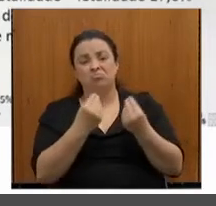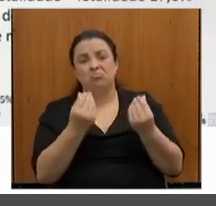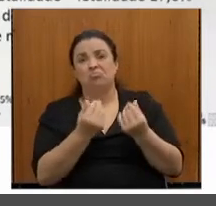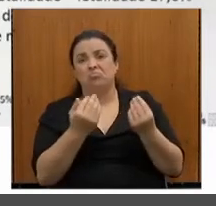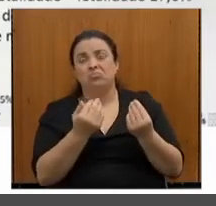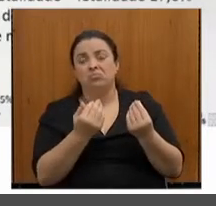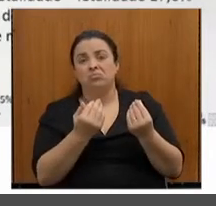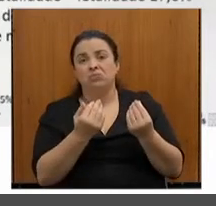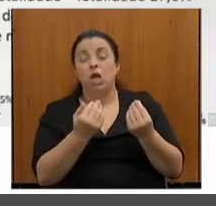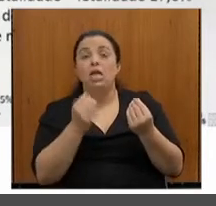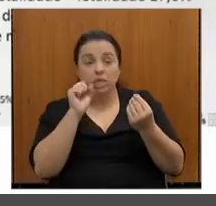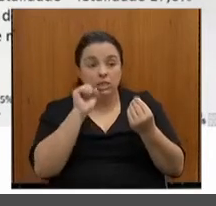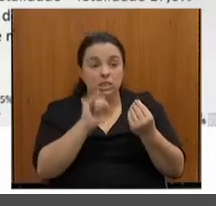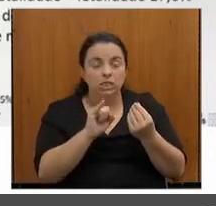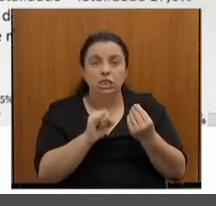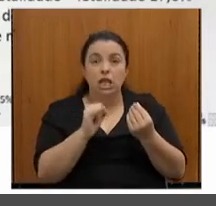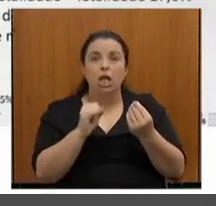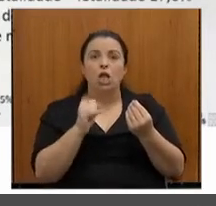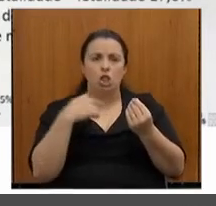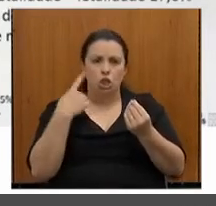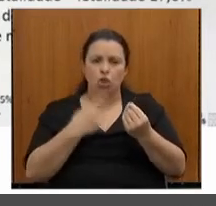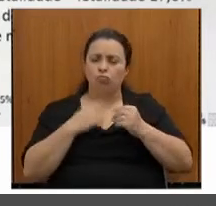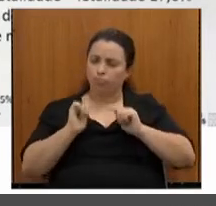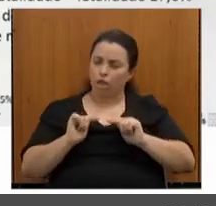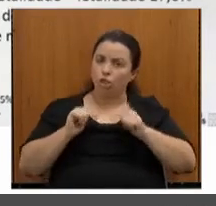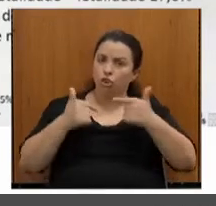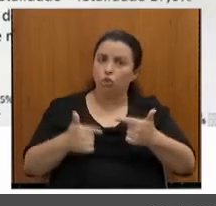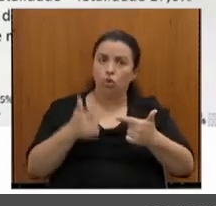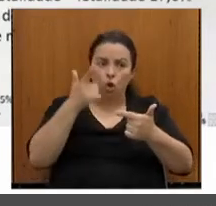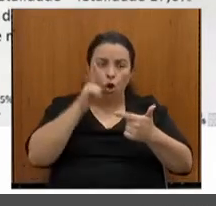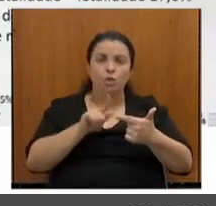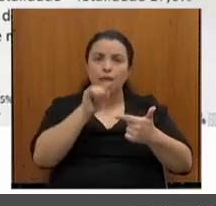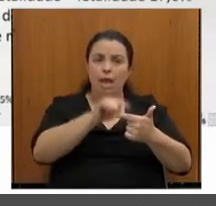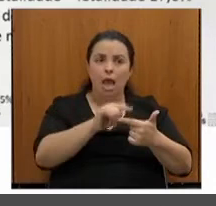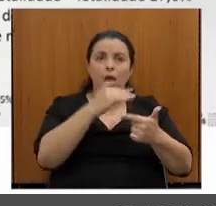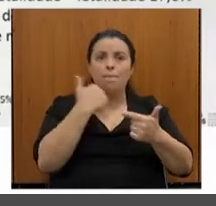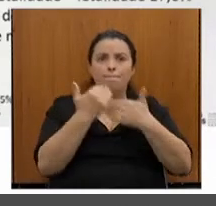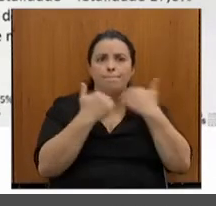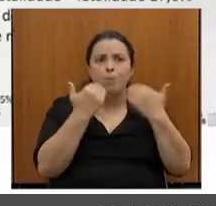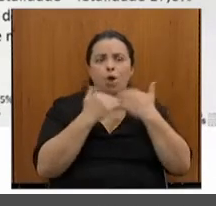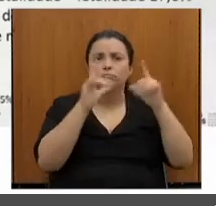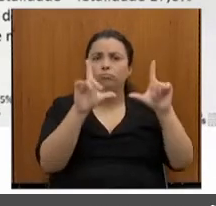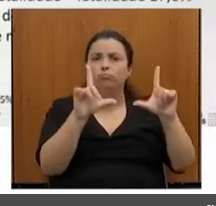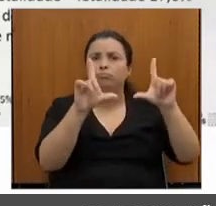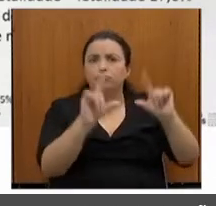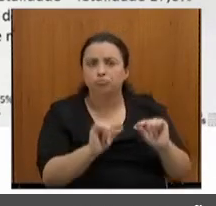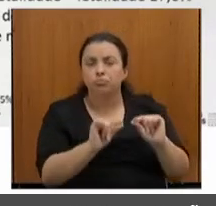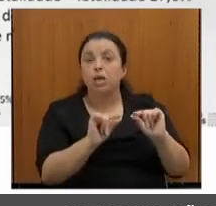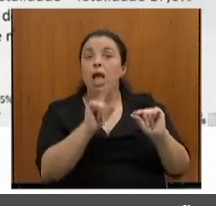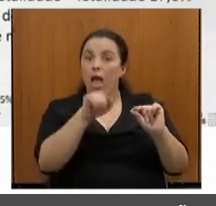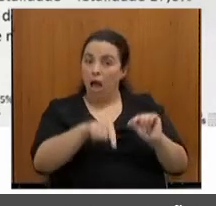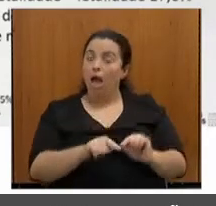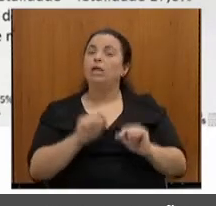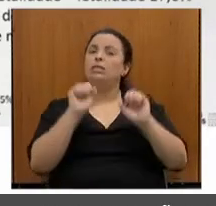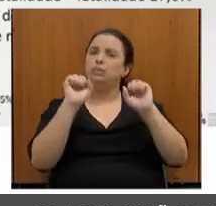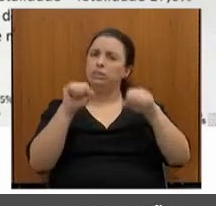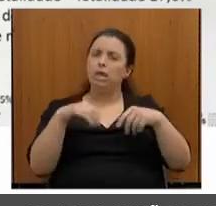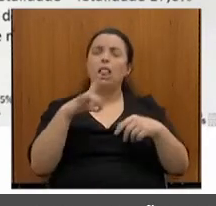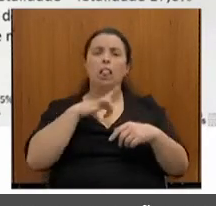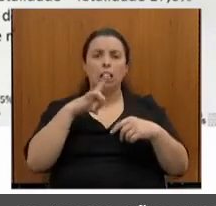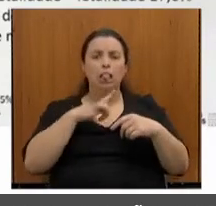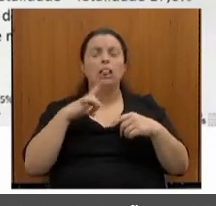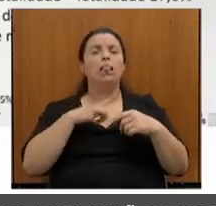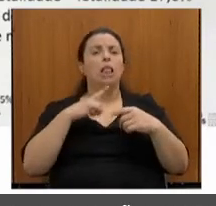criar atitudes que reduzam essa mortalidade, que promovam a qualidade lá na